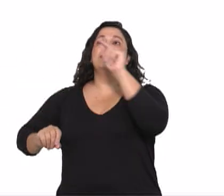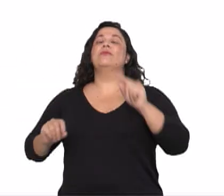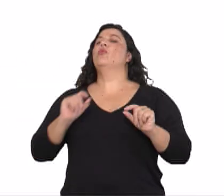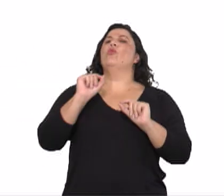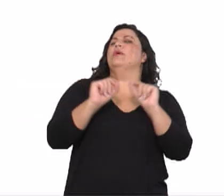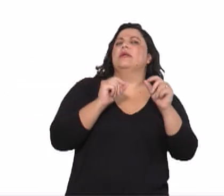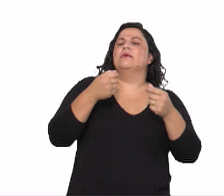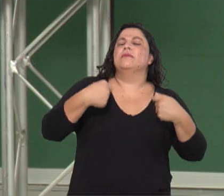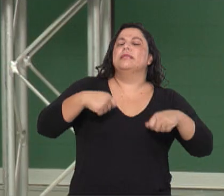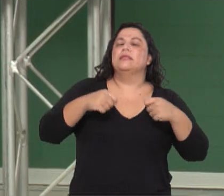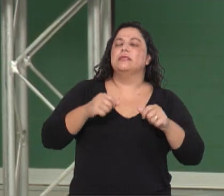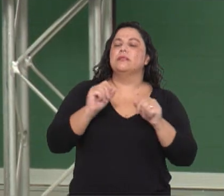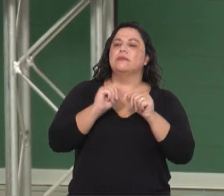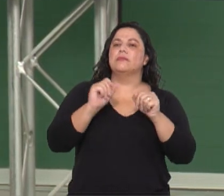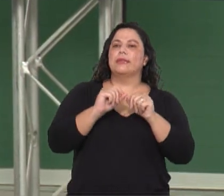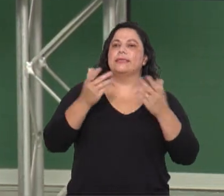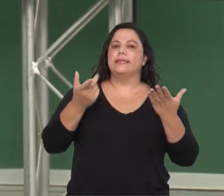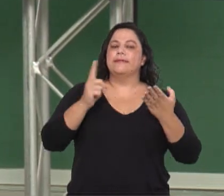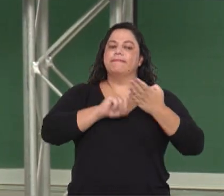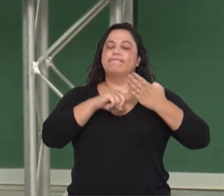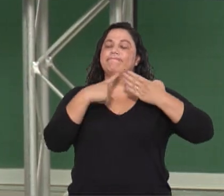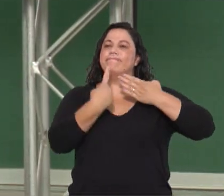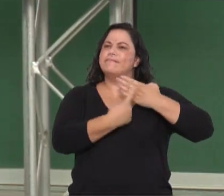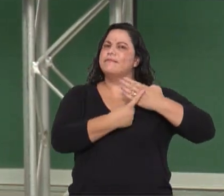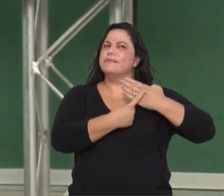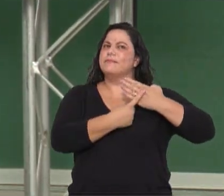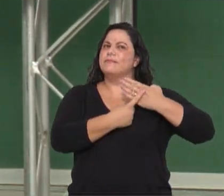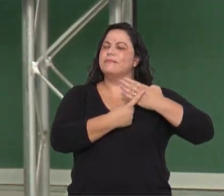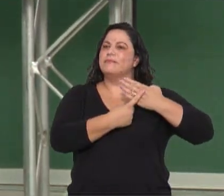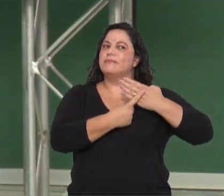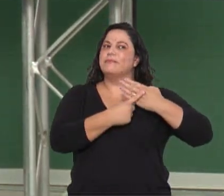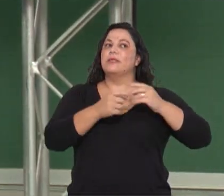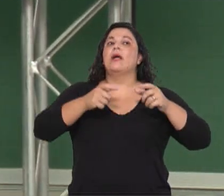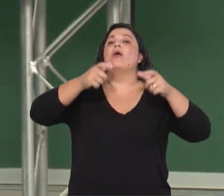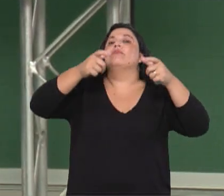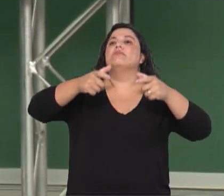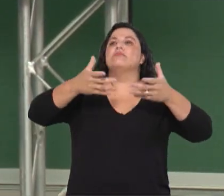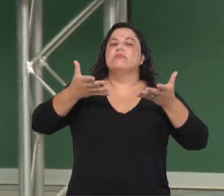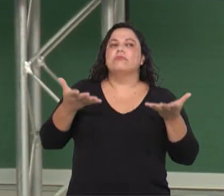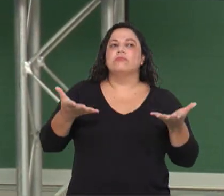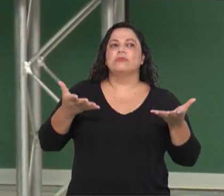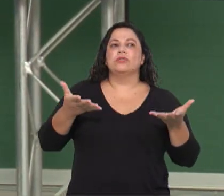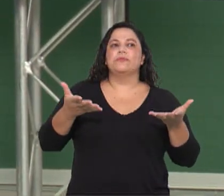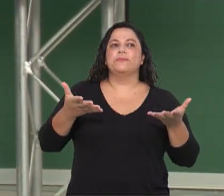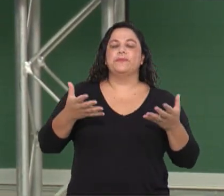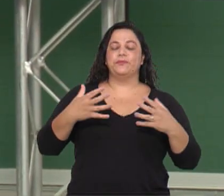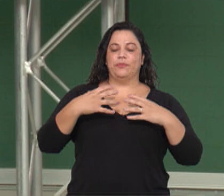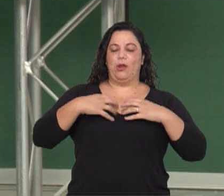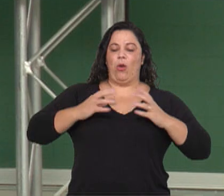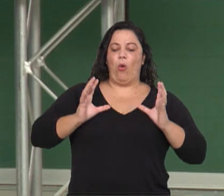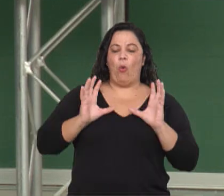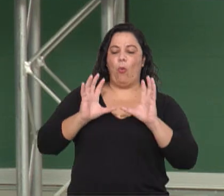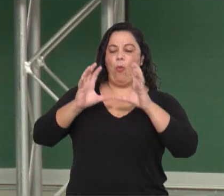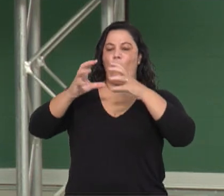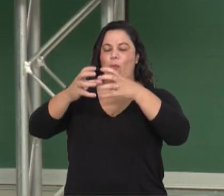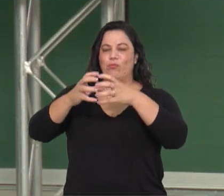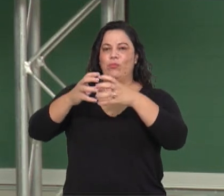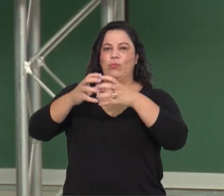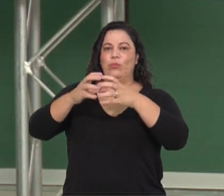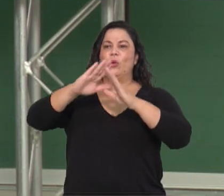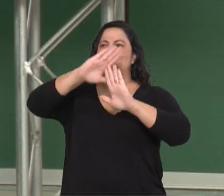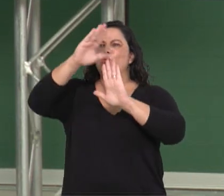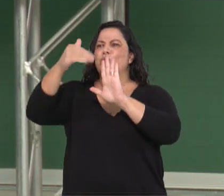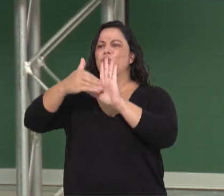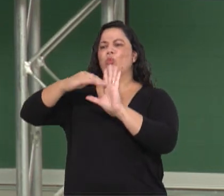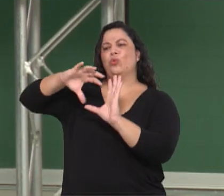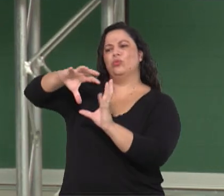encontrar a minha metáfora. Onde está a minha metáfora? Olha, uma parte de mim é todo